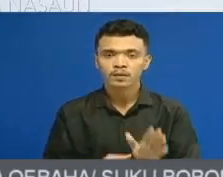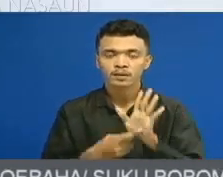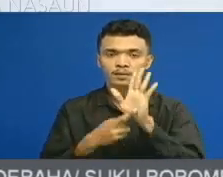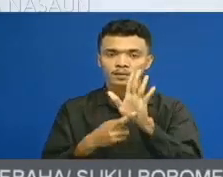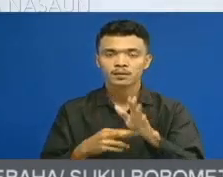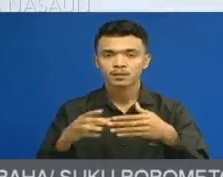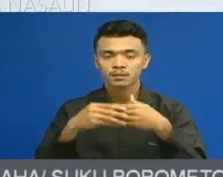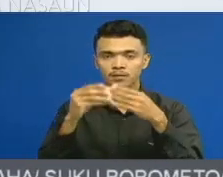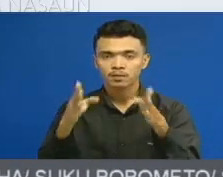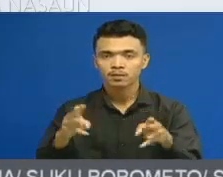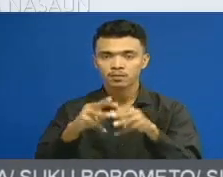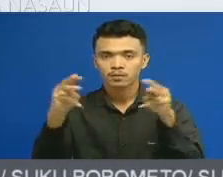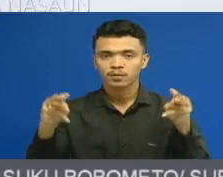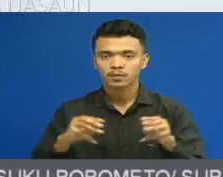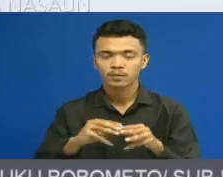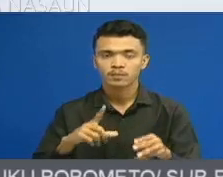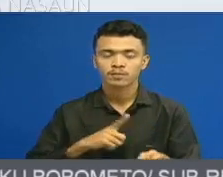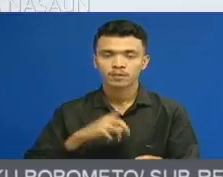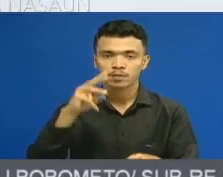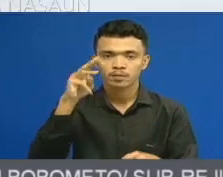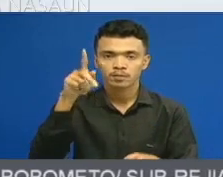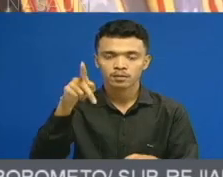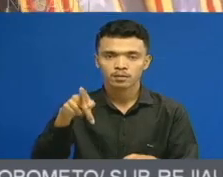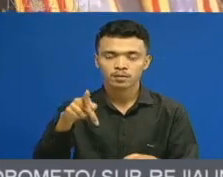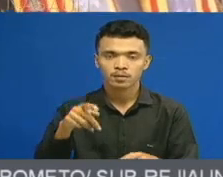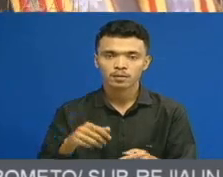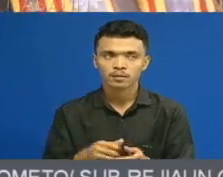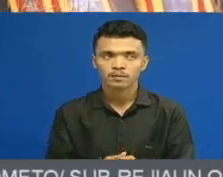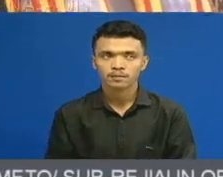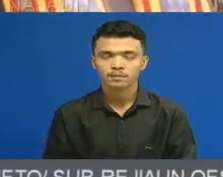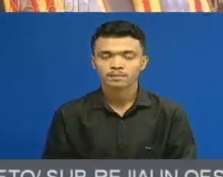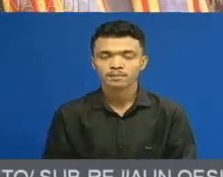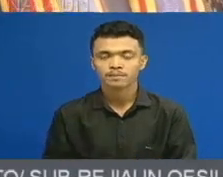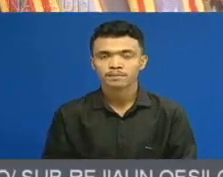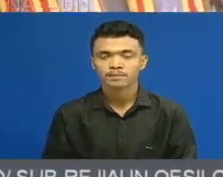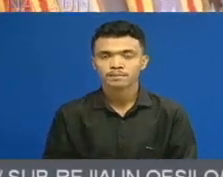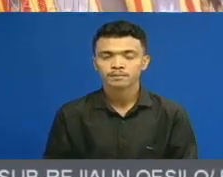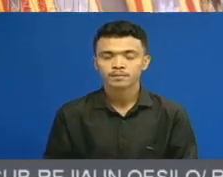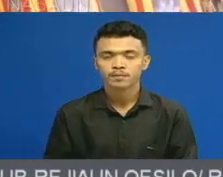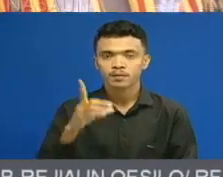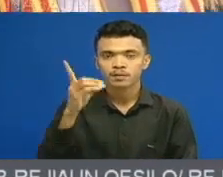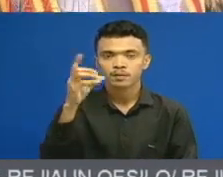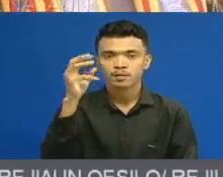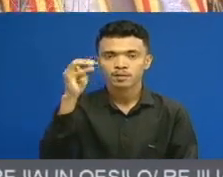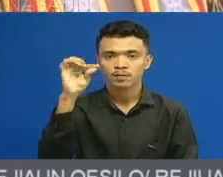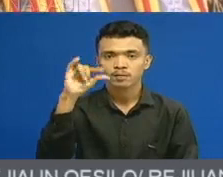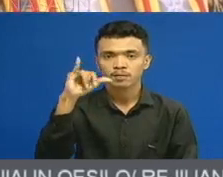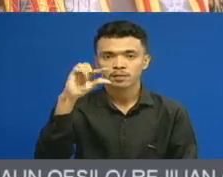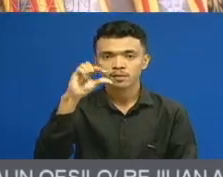Representante administrador município Lautem, atual presidente Cidade Amiga município Lautem, Domingos dos Santos